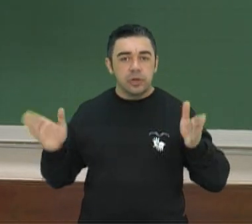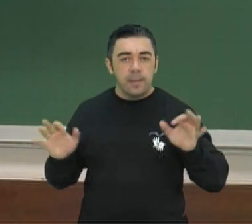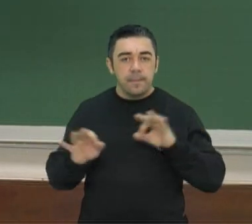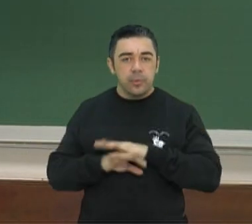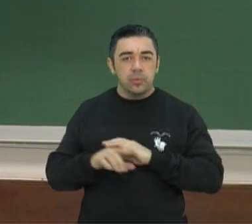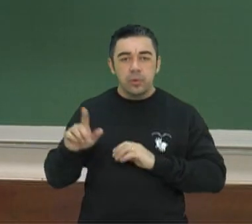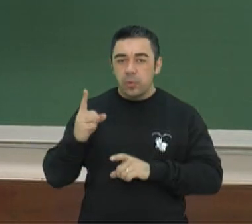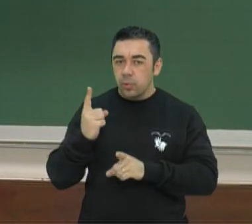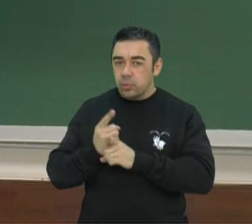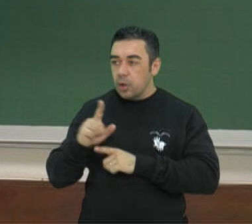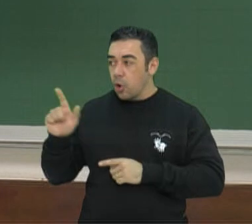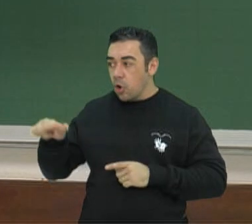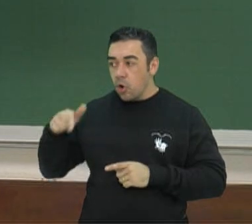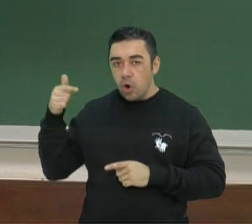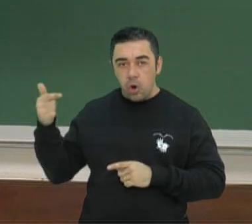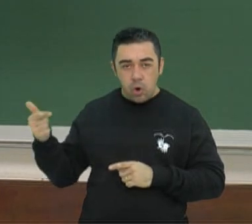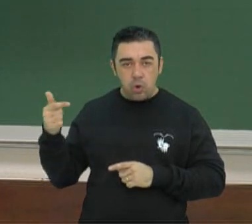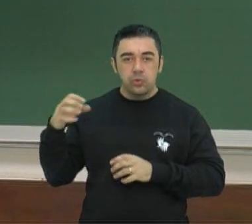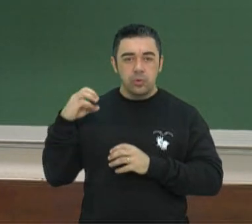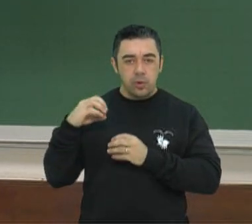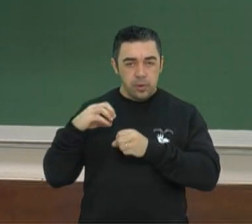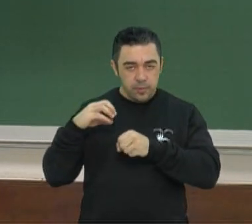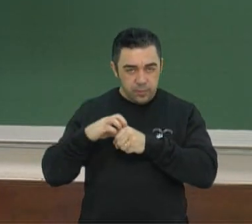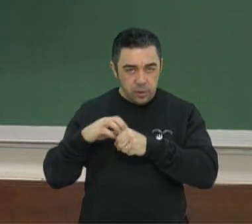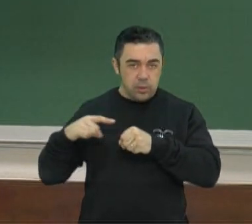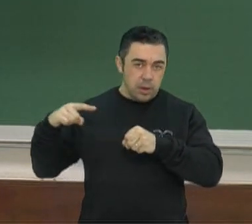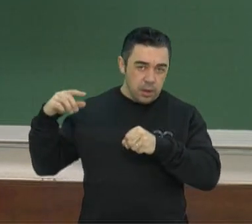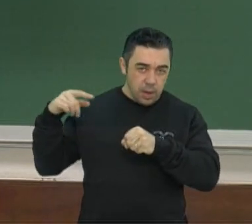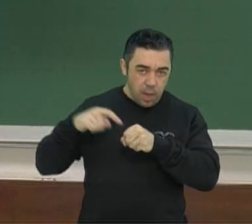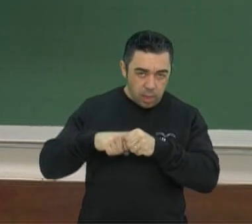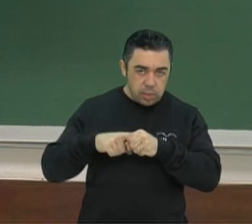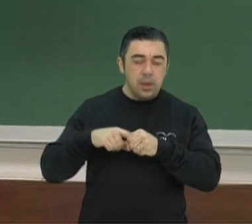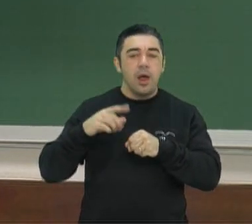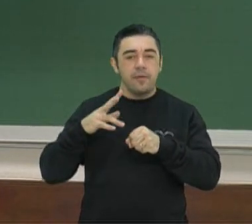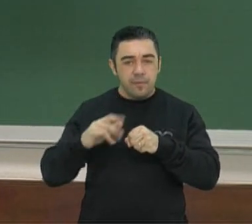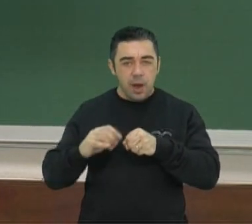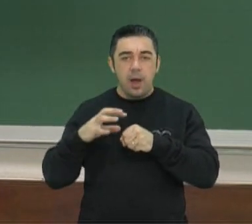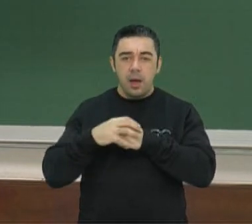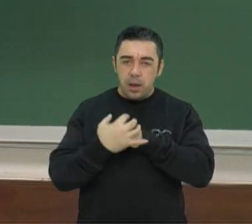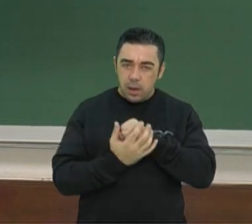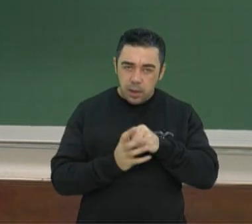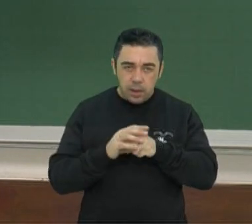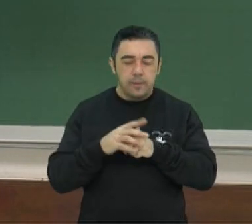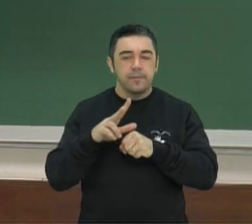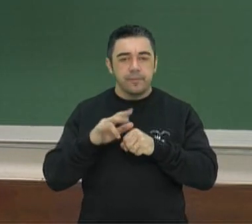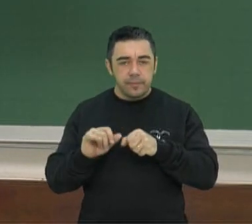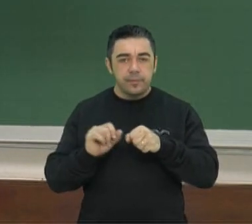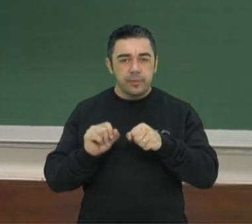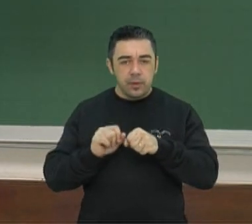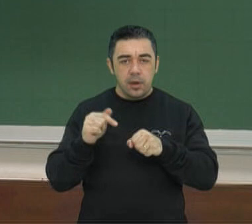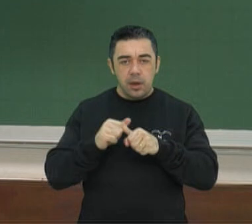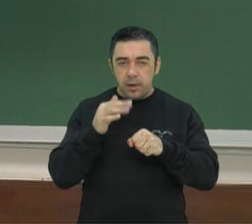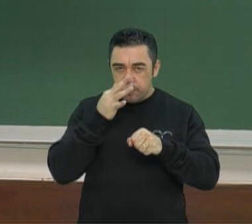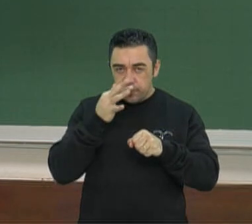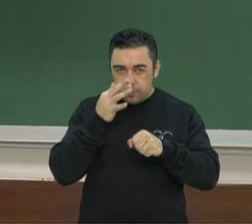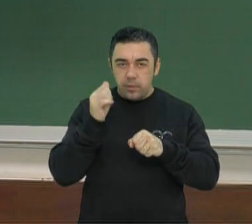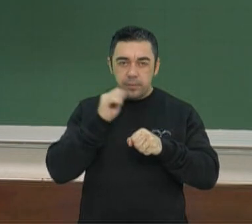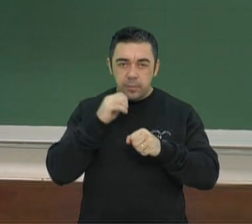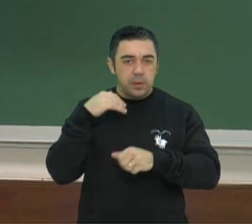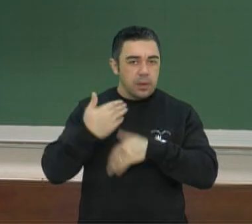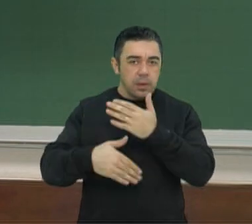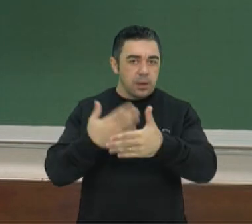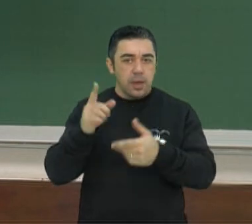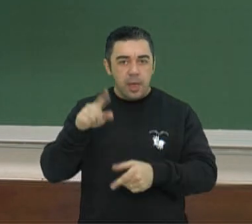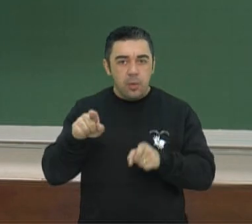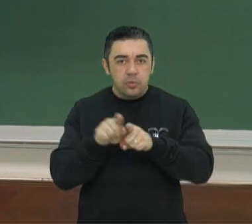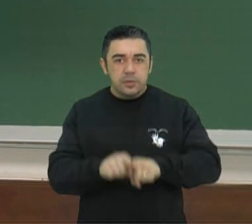um outro figo para entrar novamente. Conforme elas entram, elas vão fertilizar, polinizar as flores femininas e assim por diante. Então,